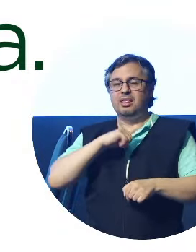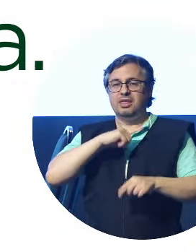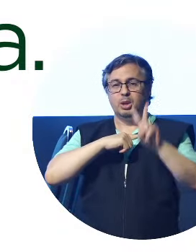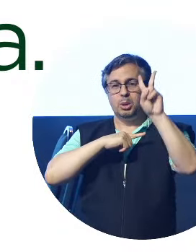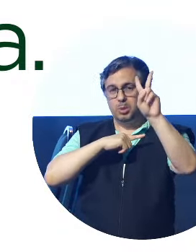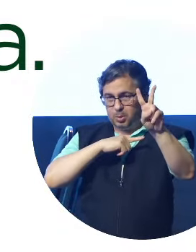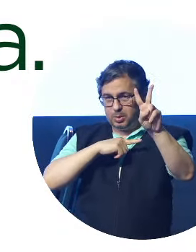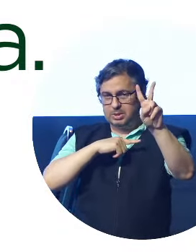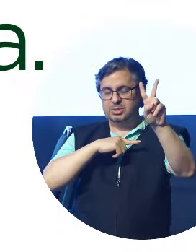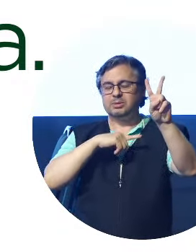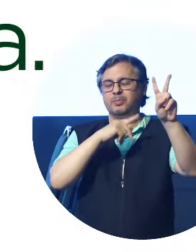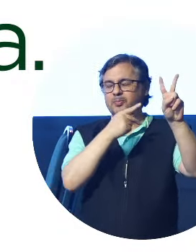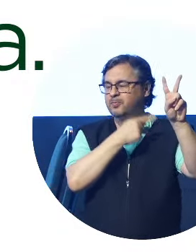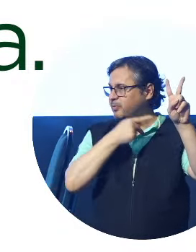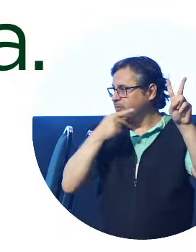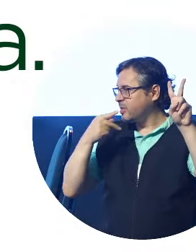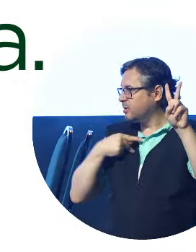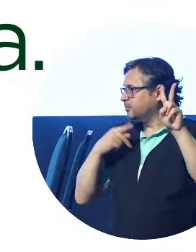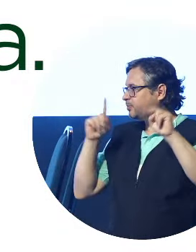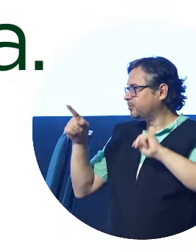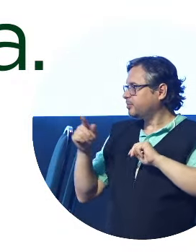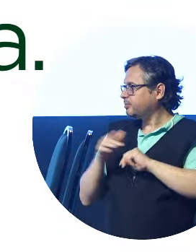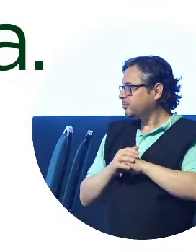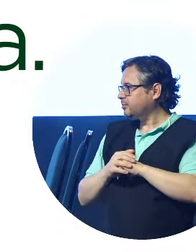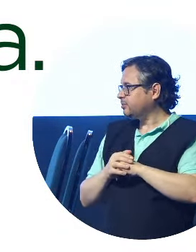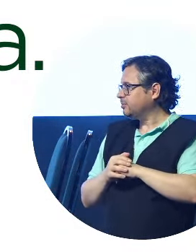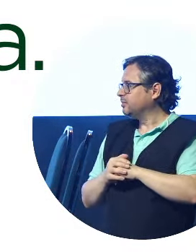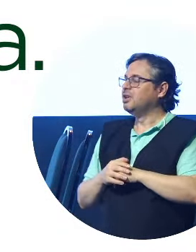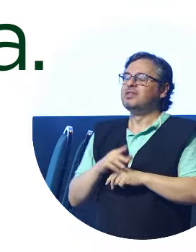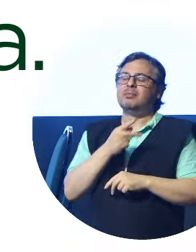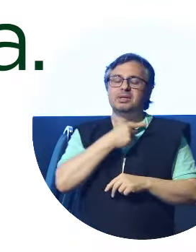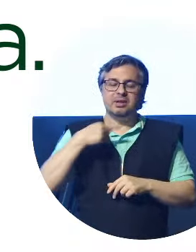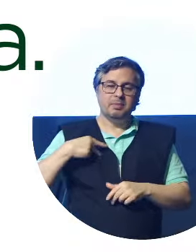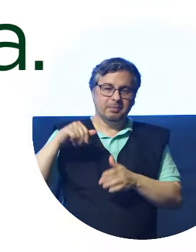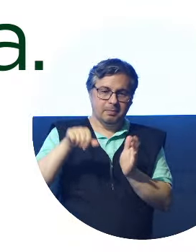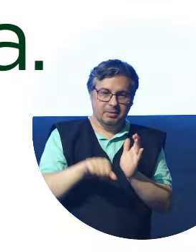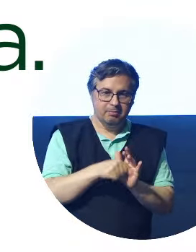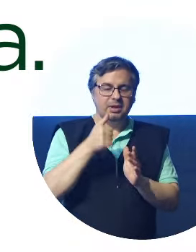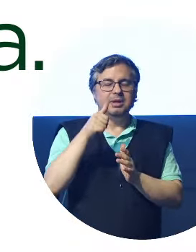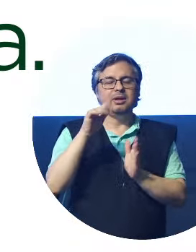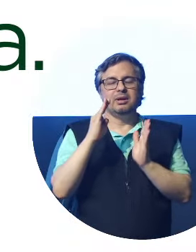pastores ali. Então ele será batizado hoje pela Igreja Batista Vida.